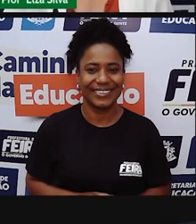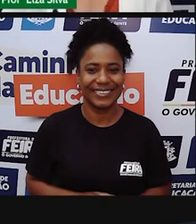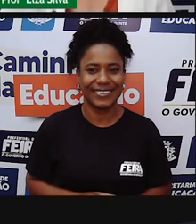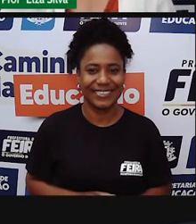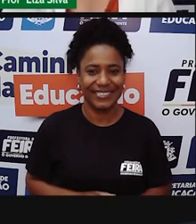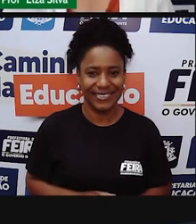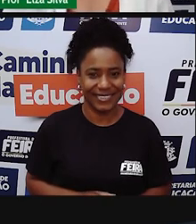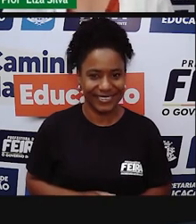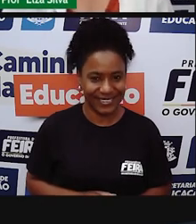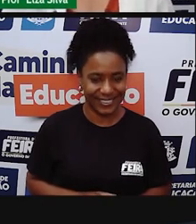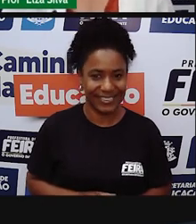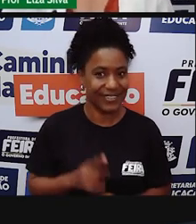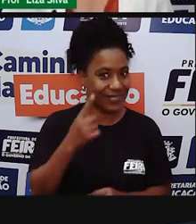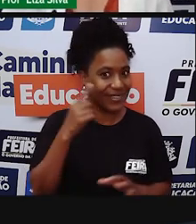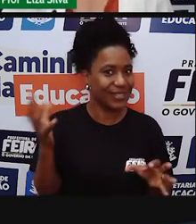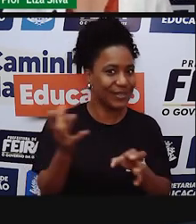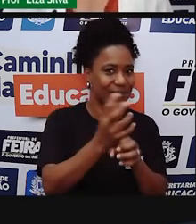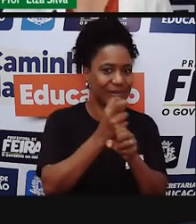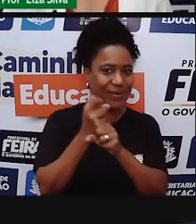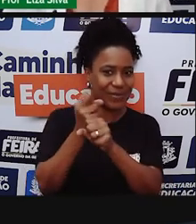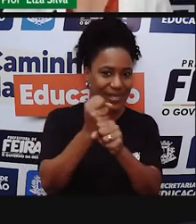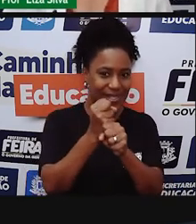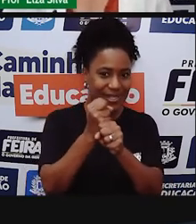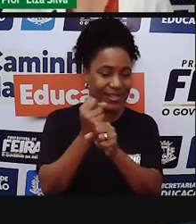E a nossa pontuação?